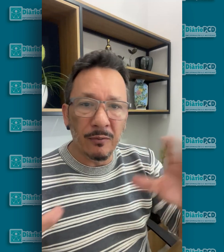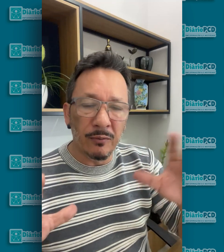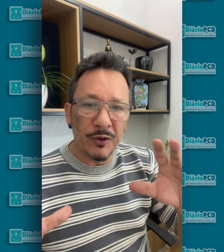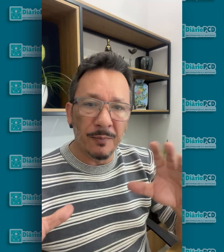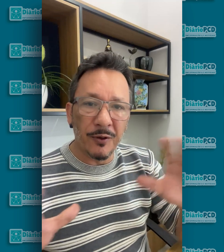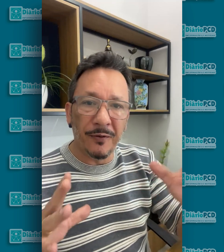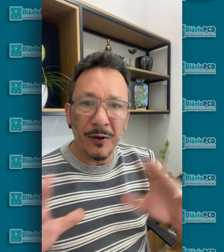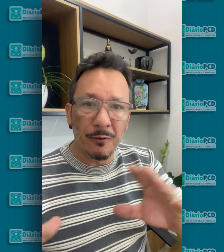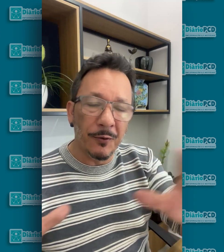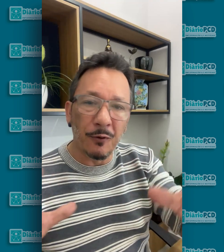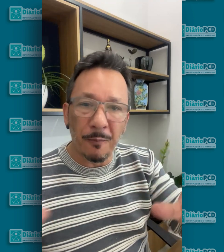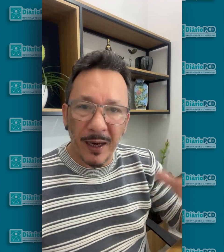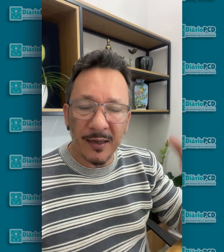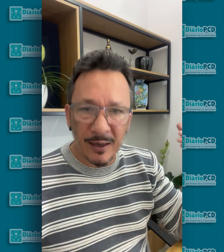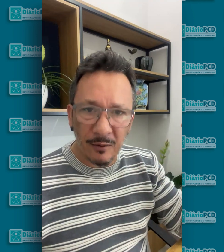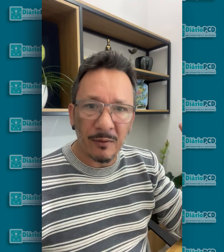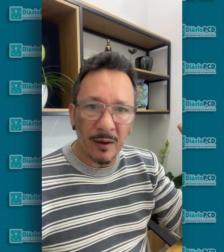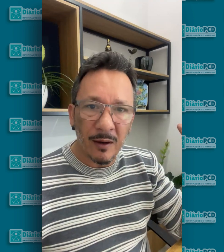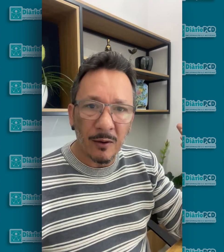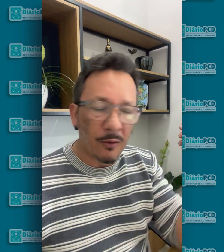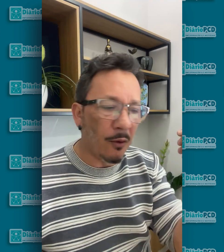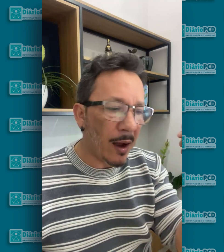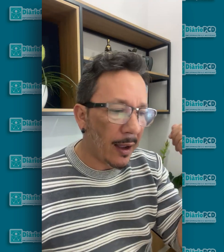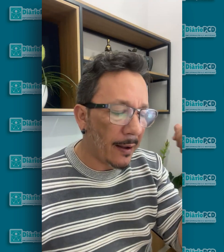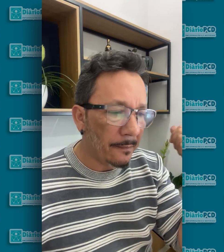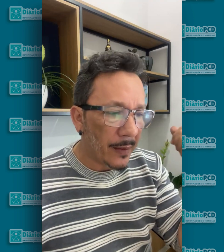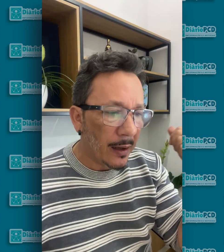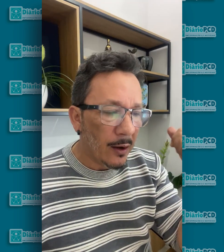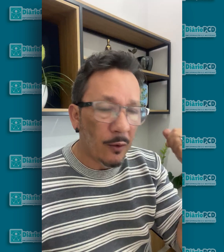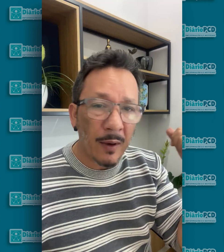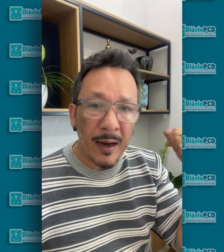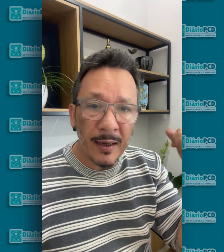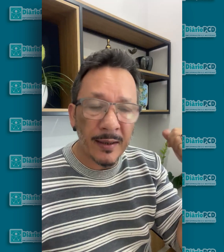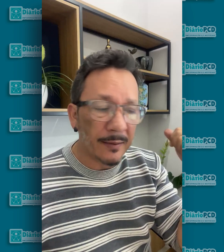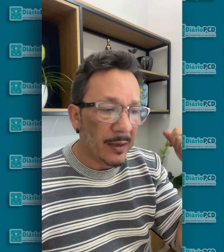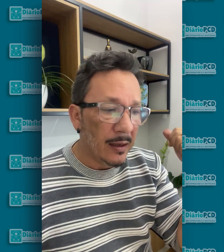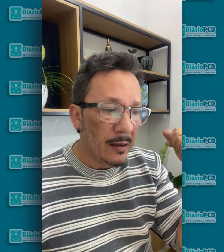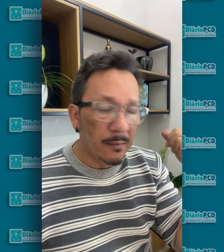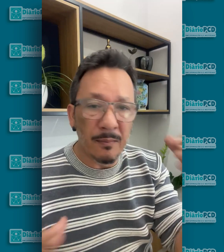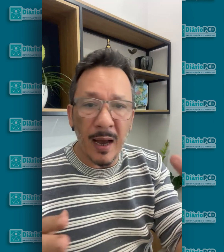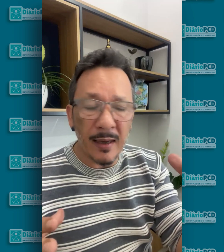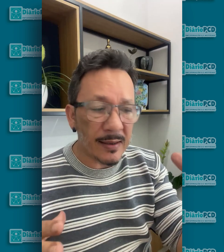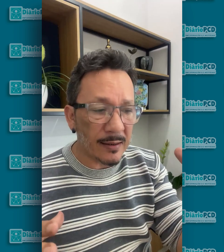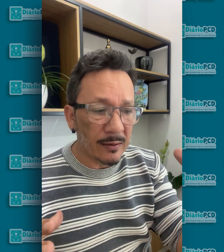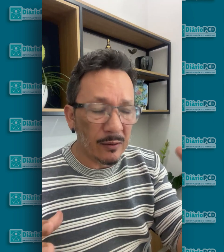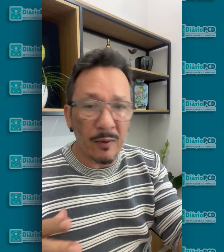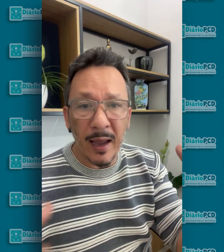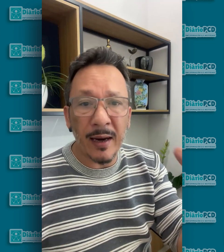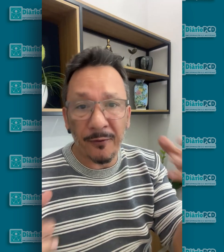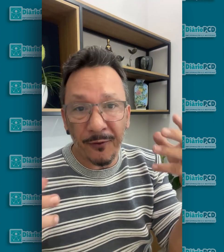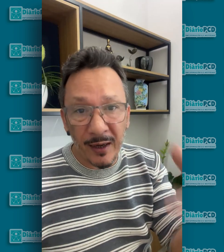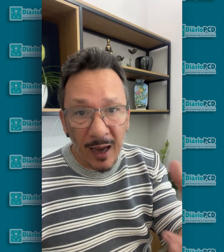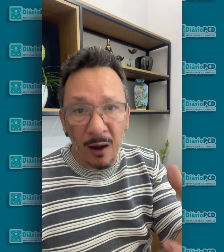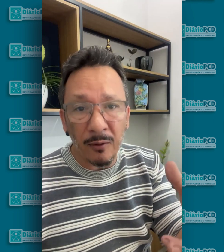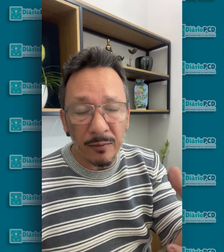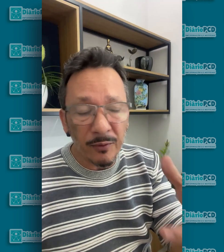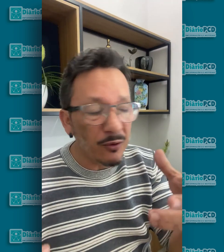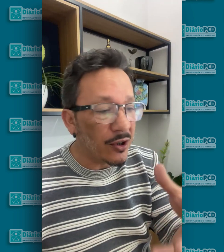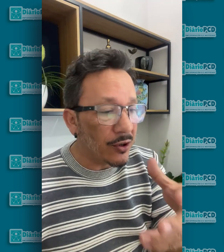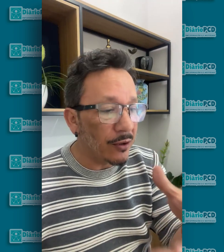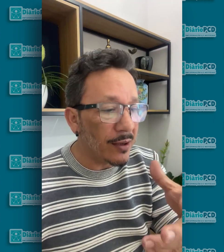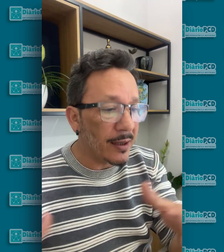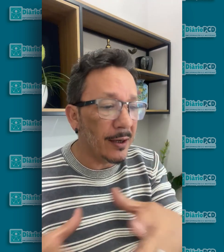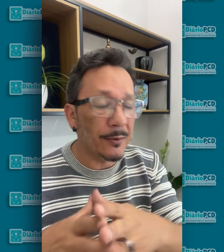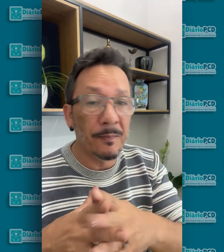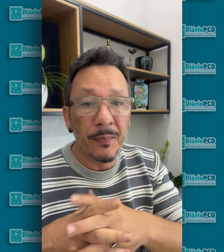que tinham um tipo de vínculo de cooperação com a ANIA, mas não era filial